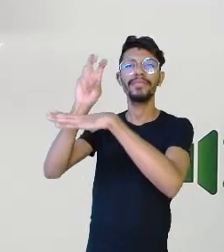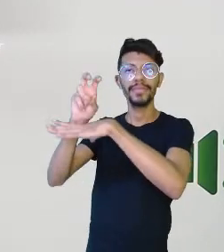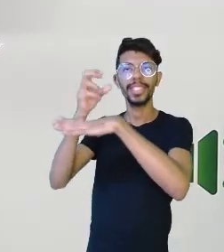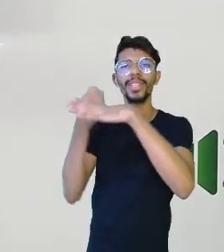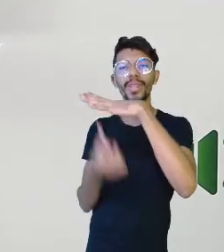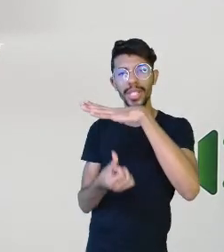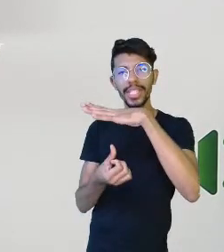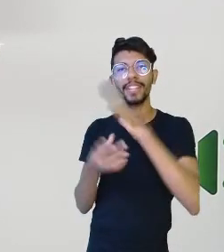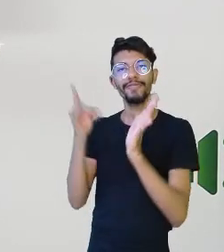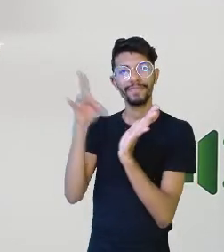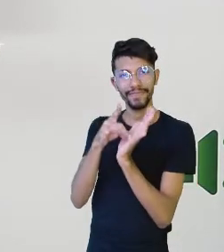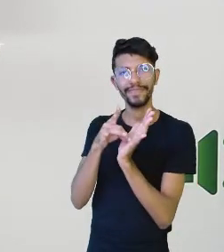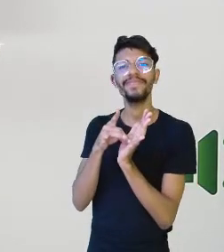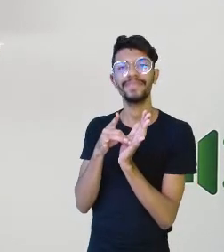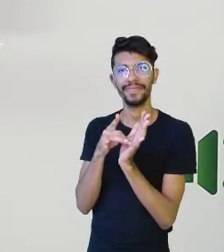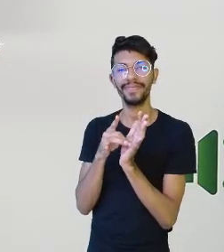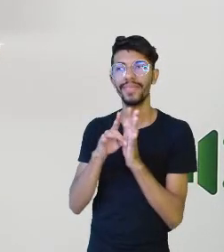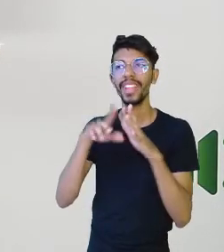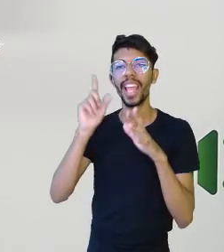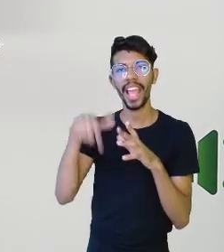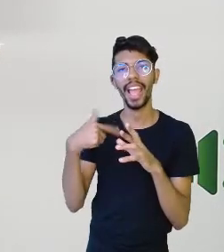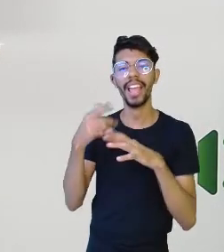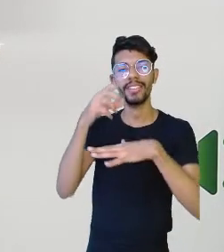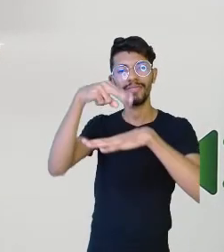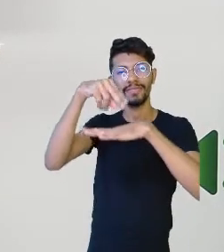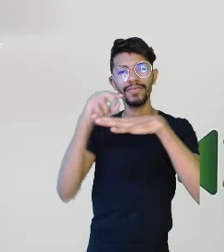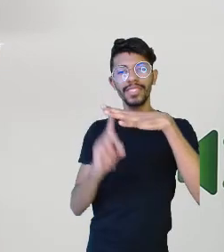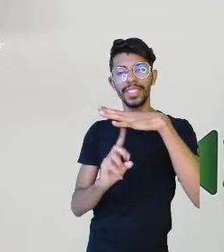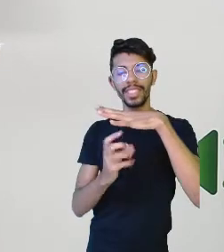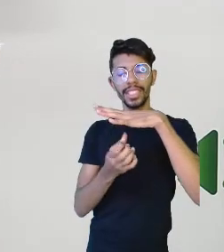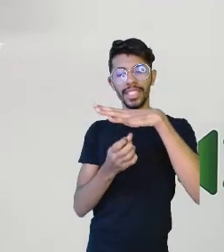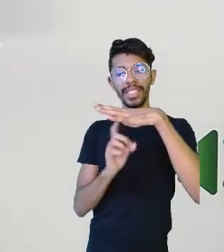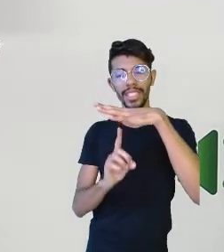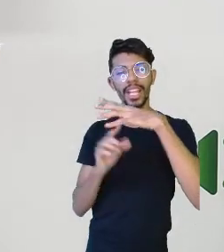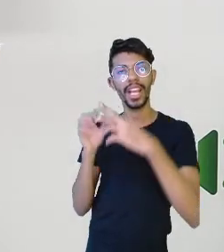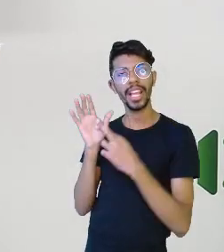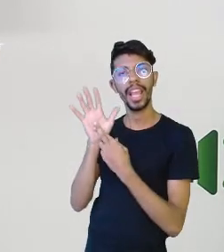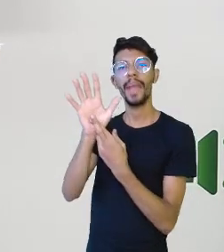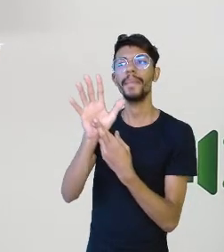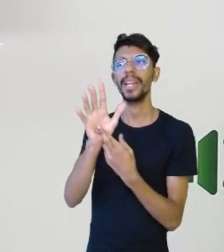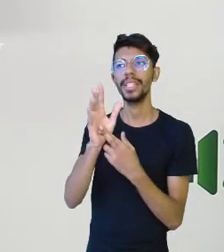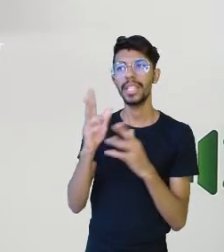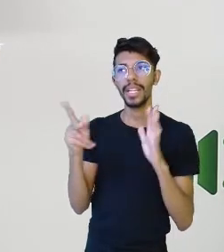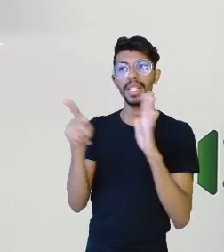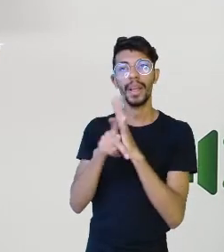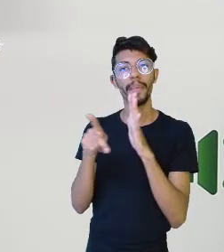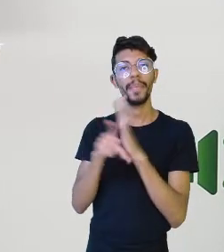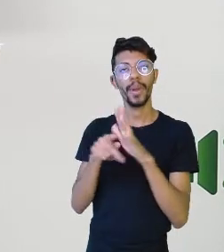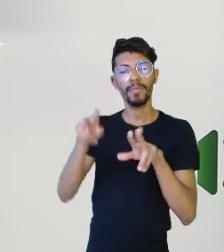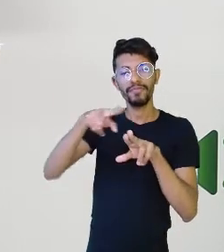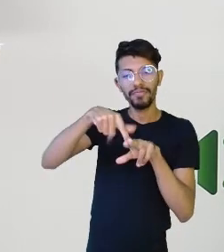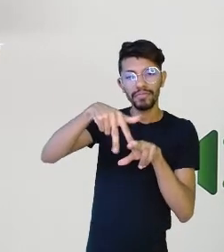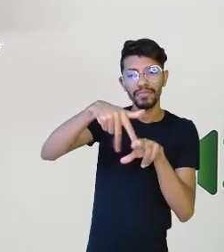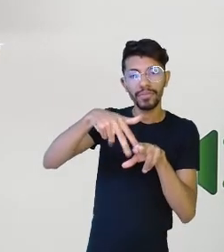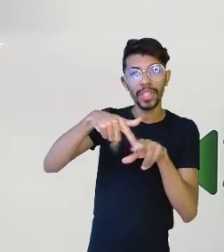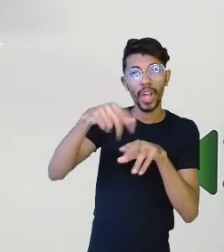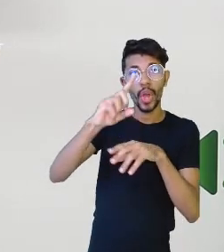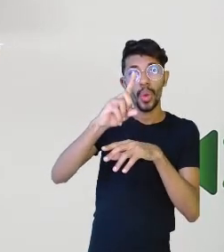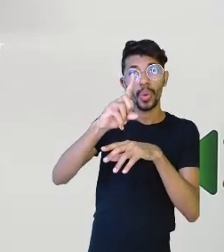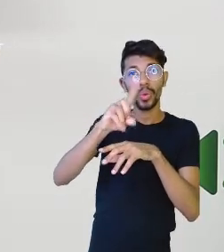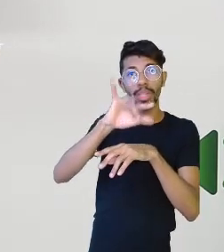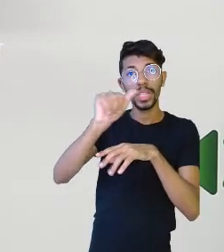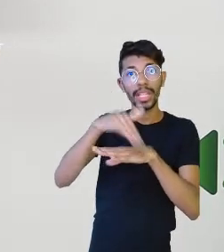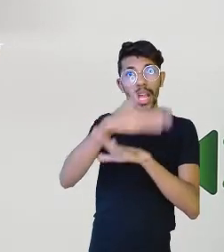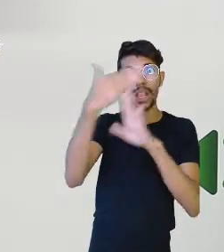5/6 é a fração que representa o que Renato percorreu no mesmo dia. Durante o dia inteiro, ele